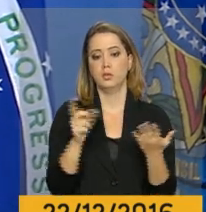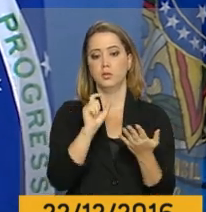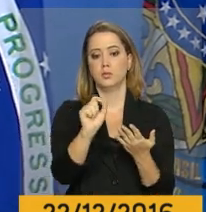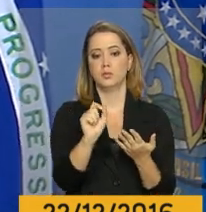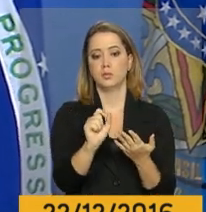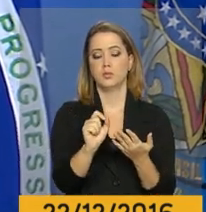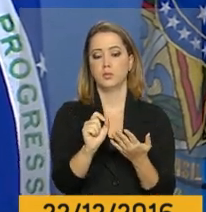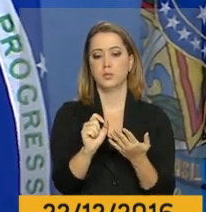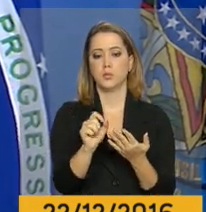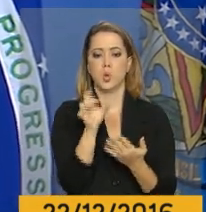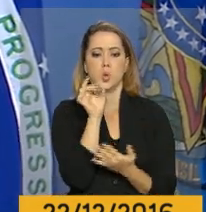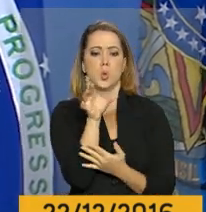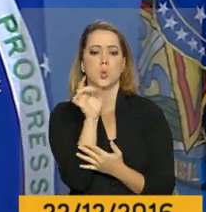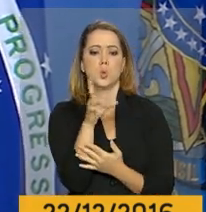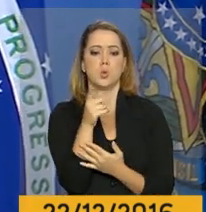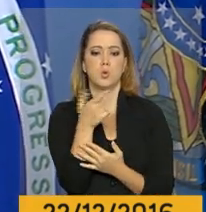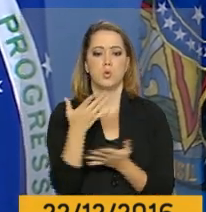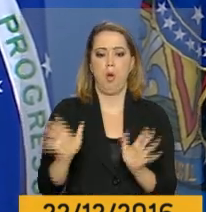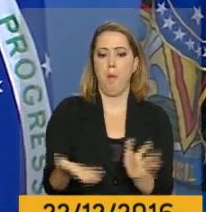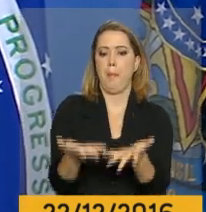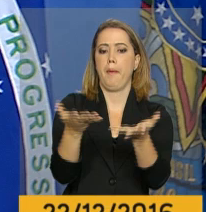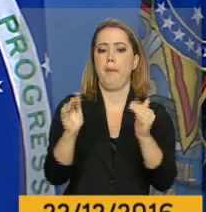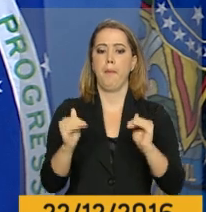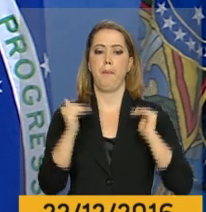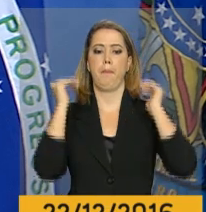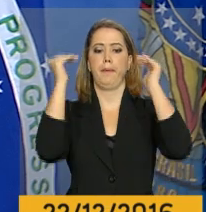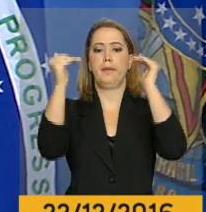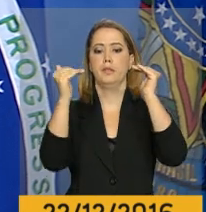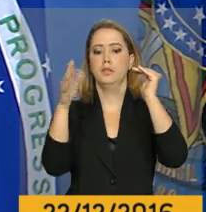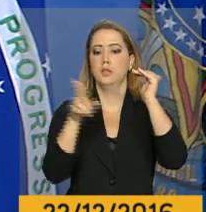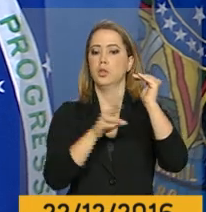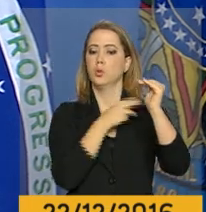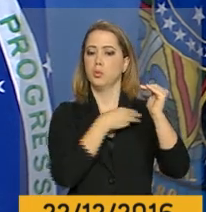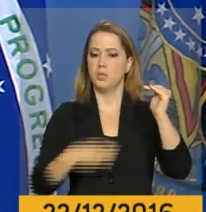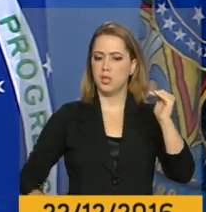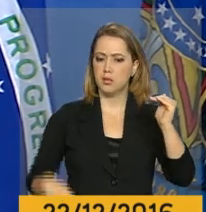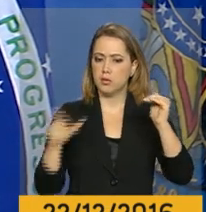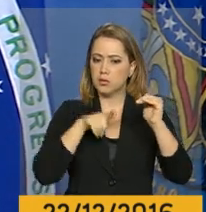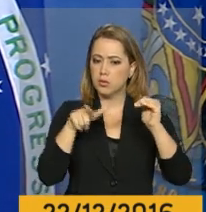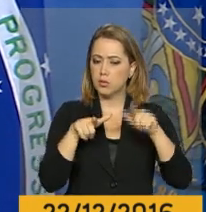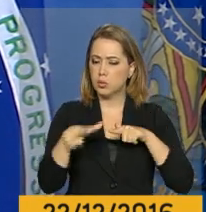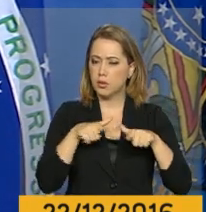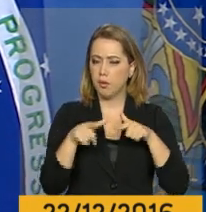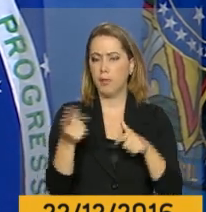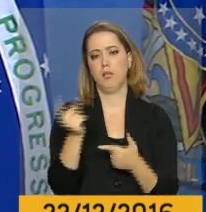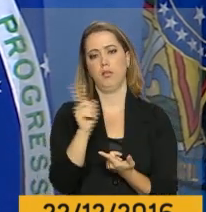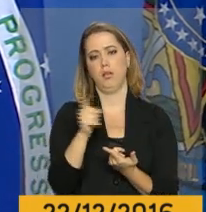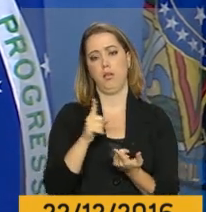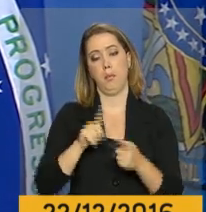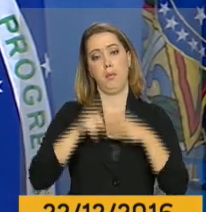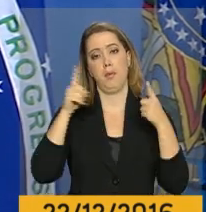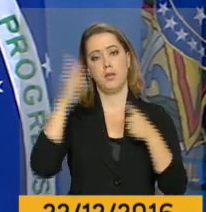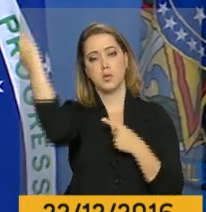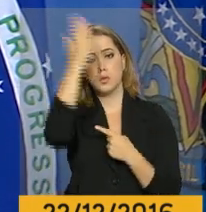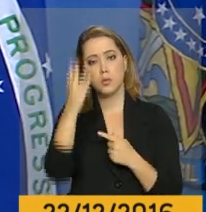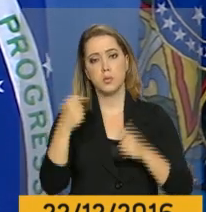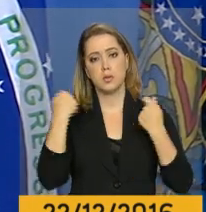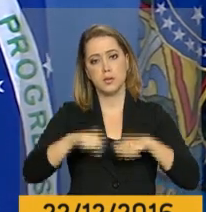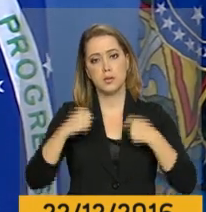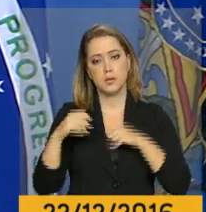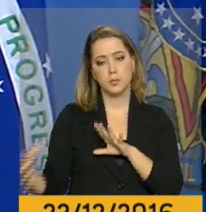senhoras, não é apenas para enaltecer a figura do Ronaldo, mas é que o Brasil precisa disso. O Brasil precisa